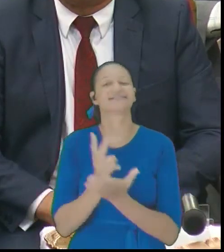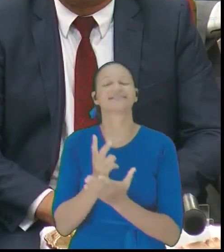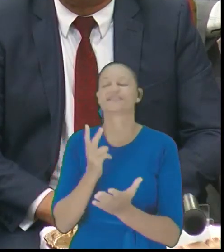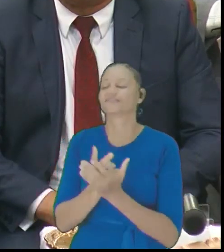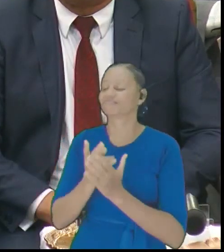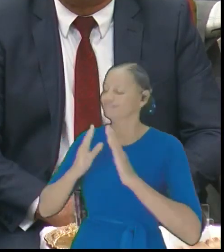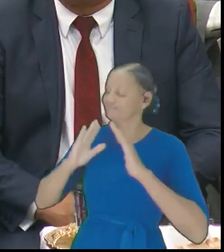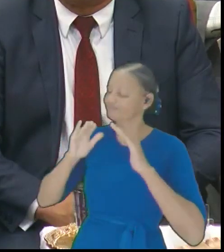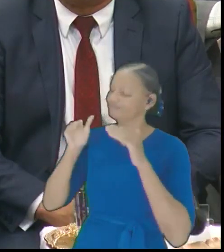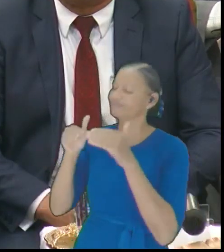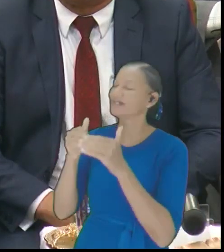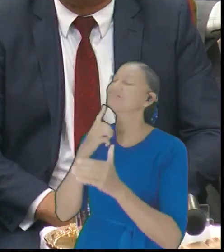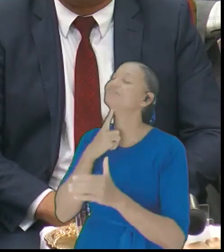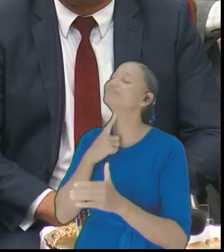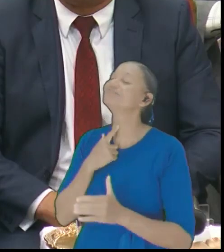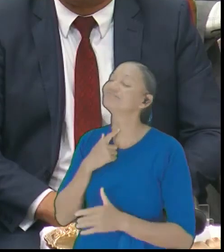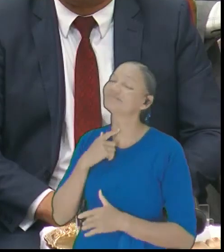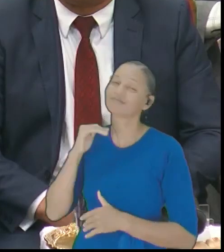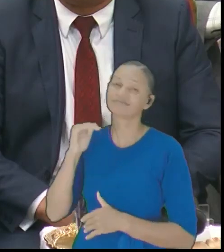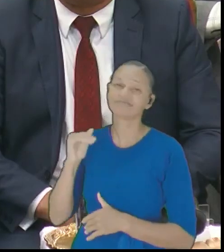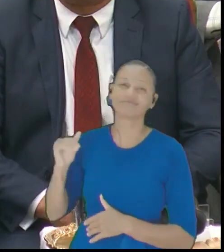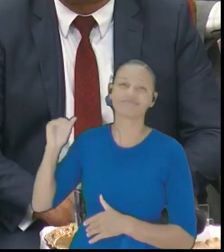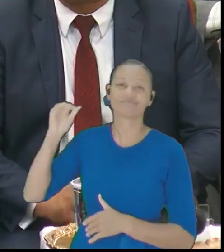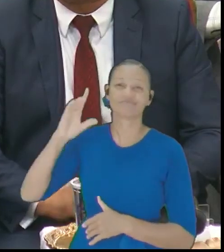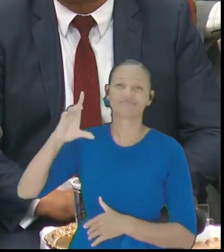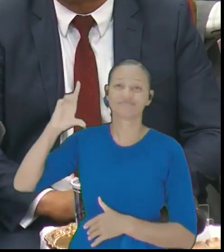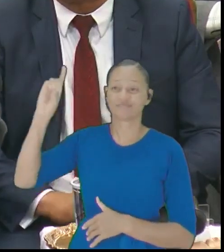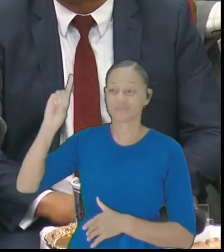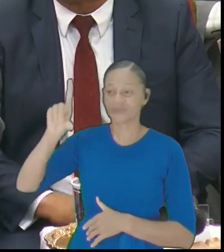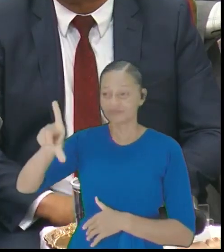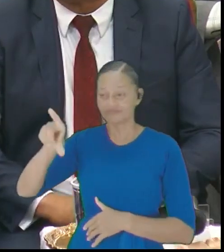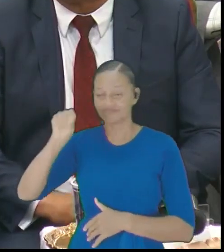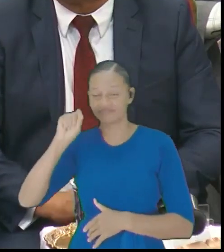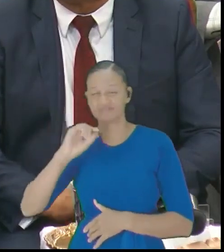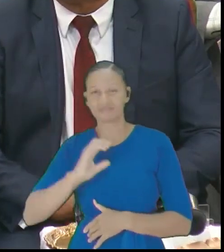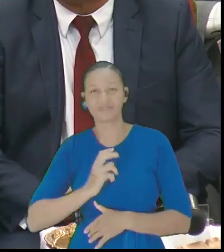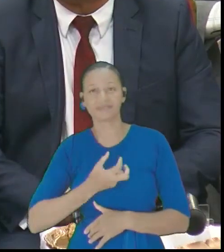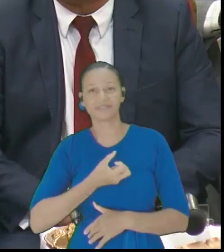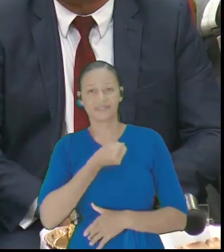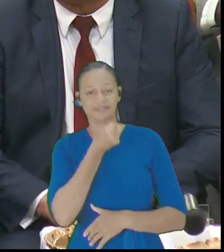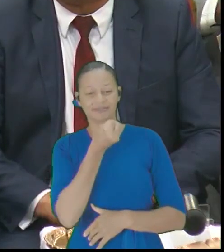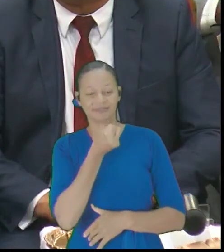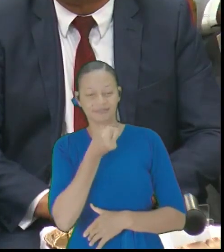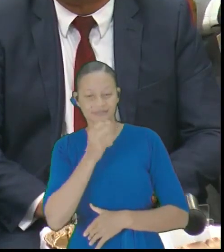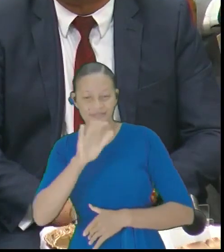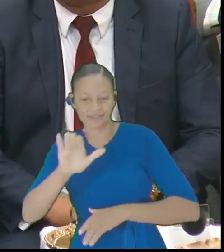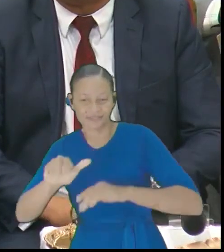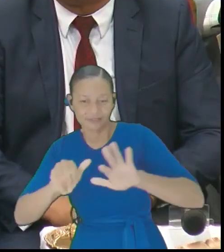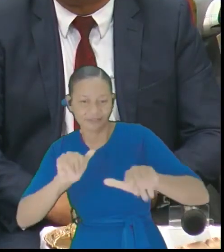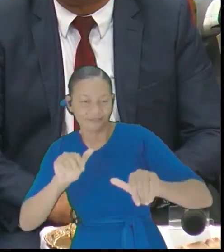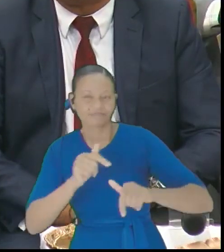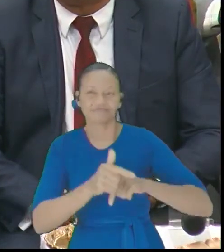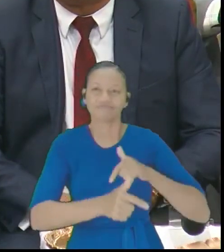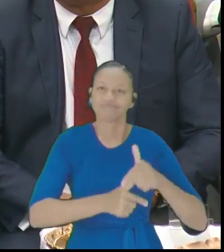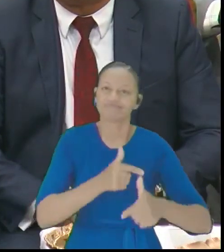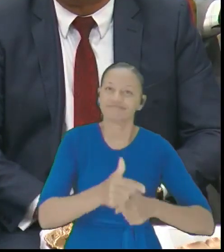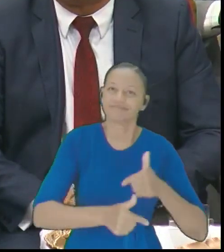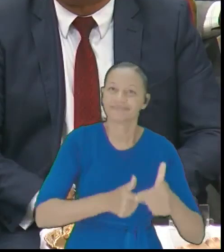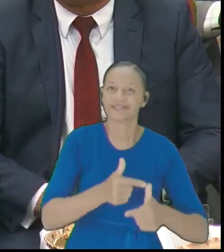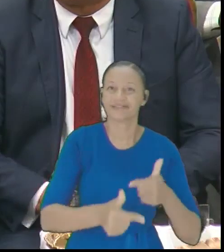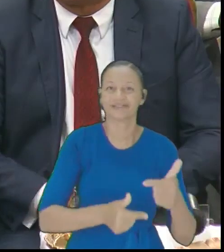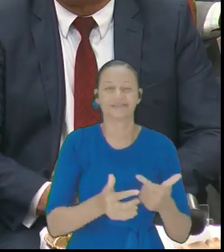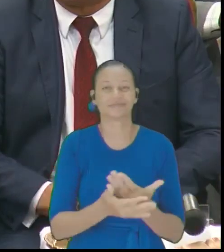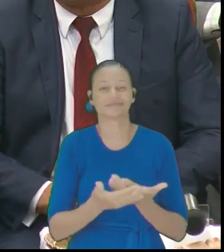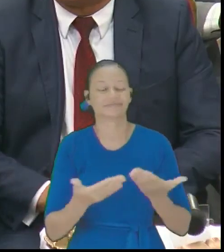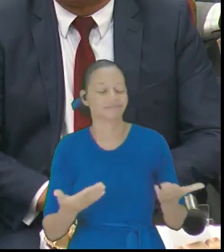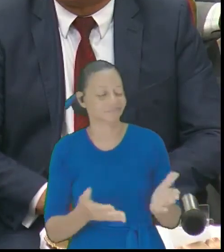vontade soberana. Deus escolhe para a salvação e chama para o trabalho. A Bíblia diz, por